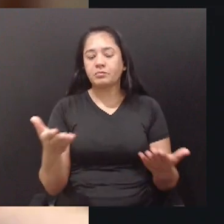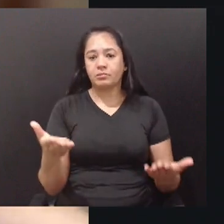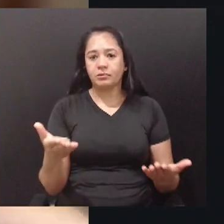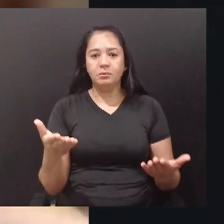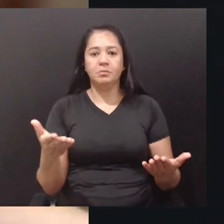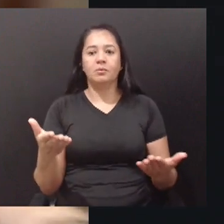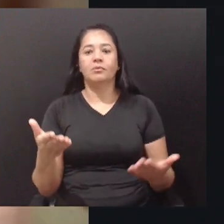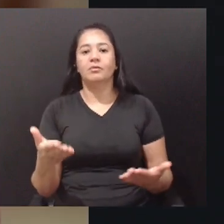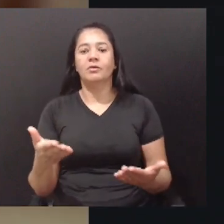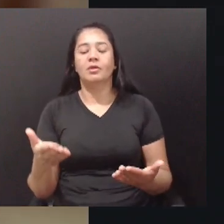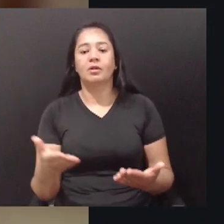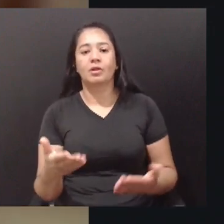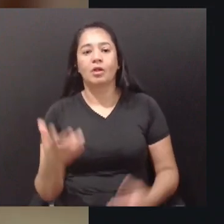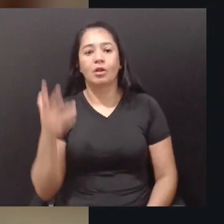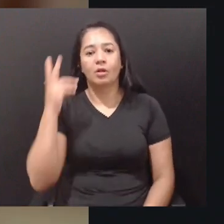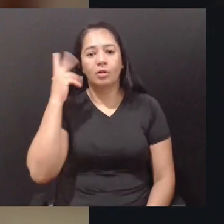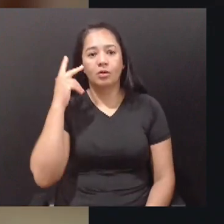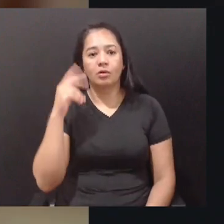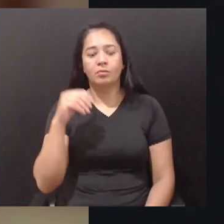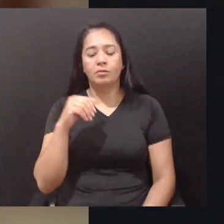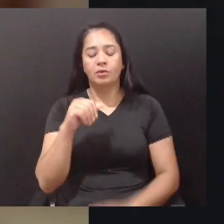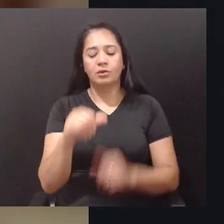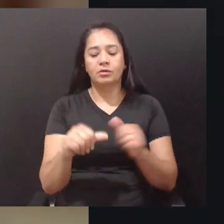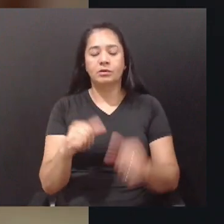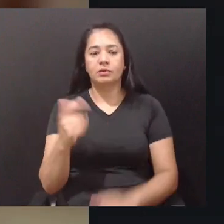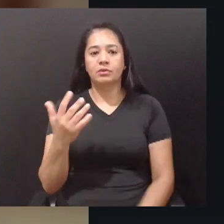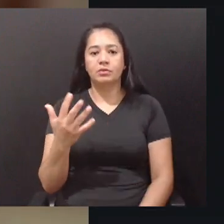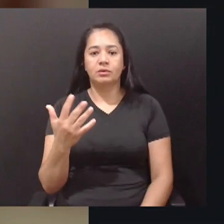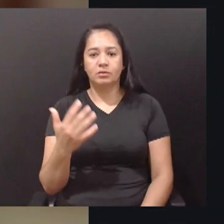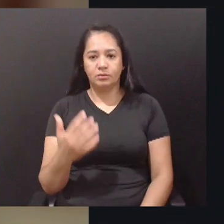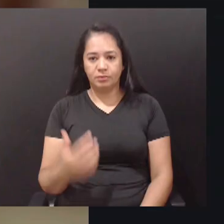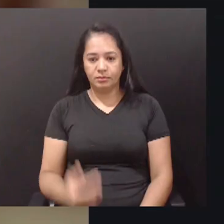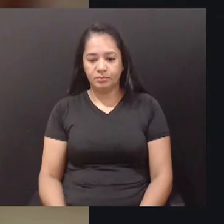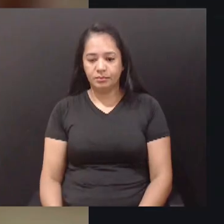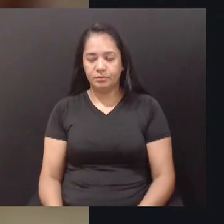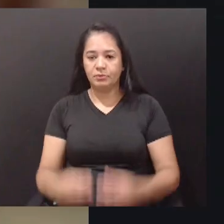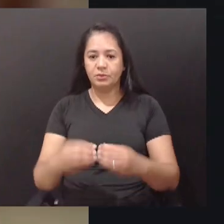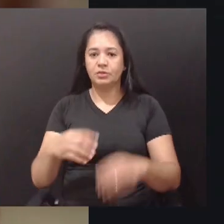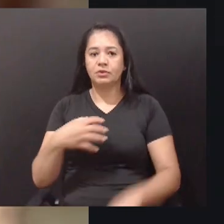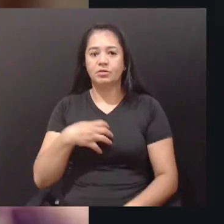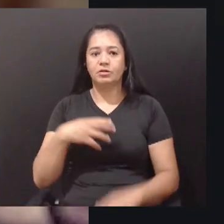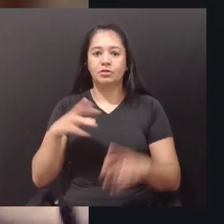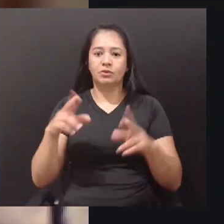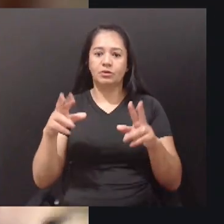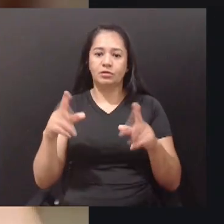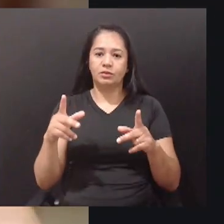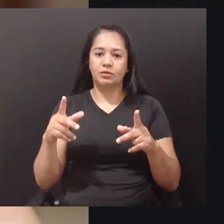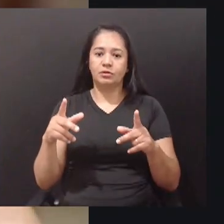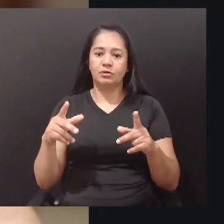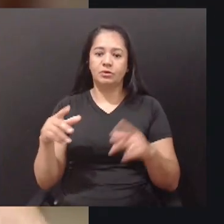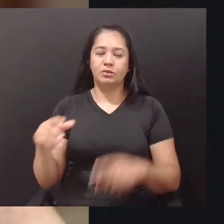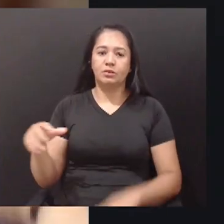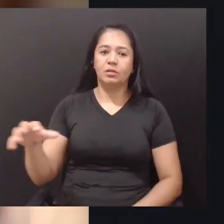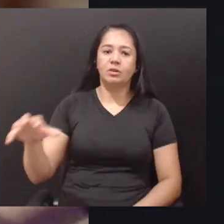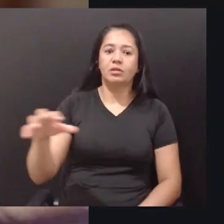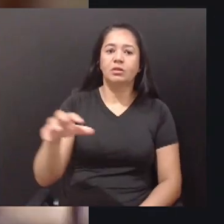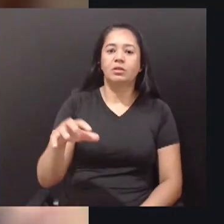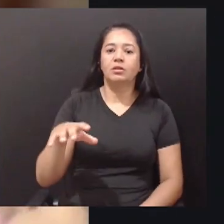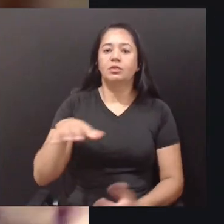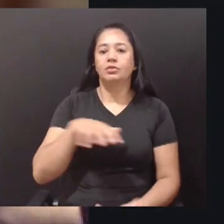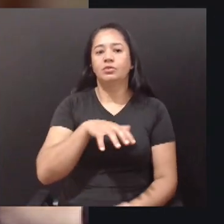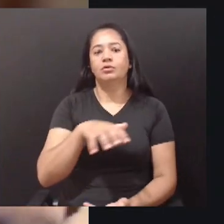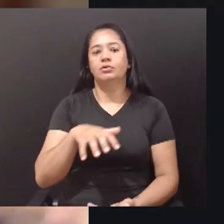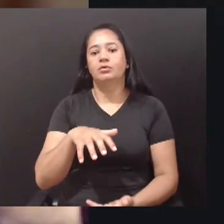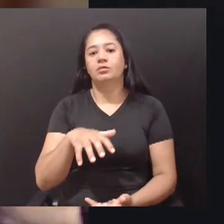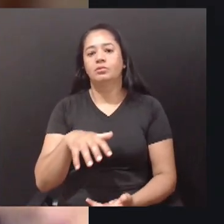comum das mudanças climáticas que estão afetando de forma diferente regiões do planeta, com